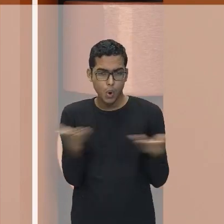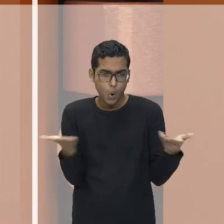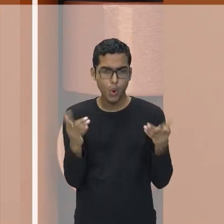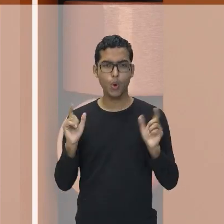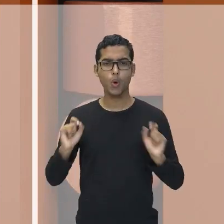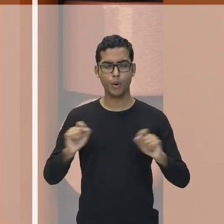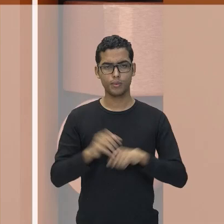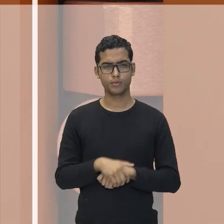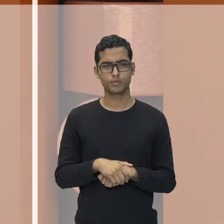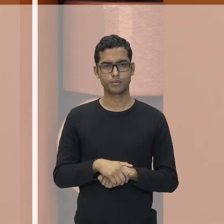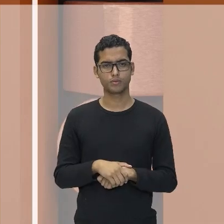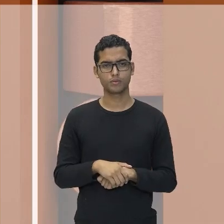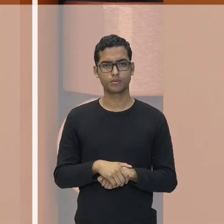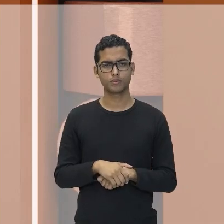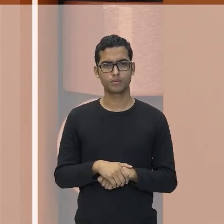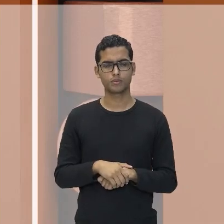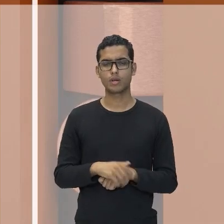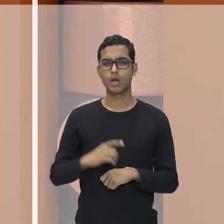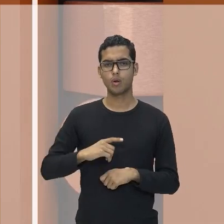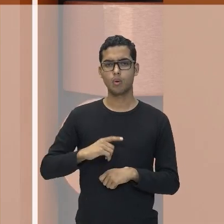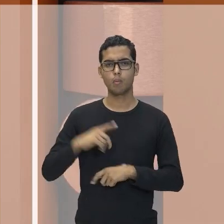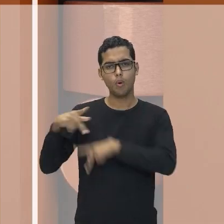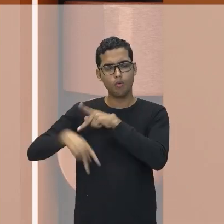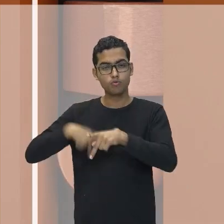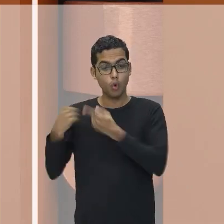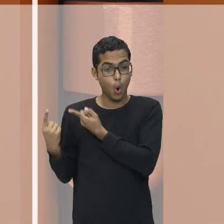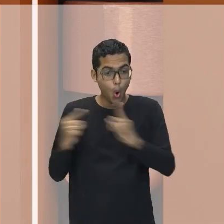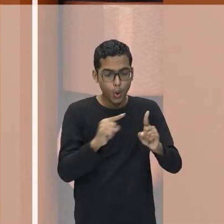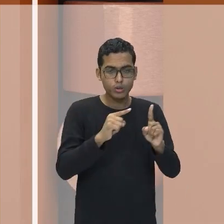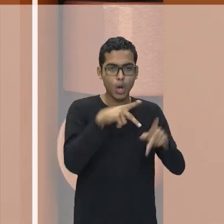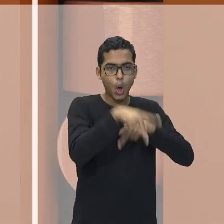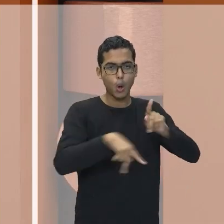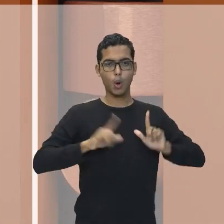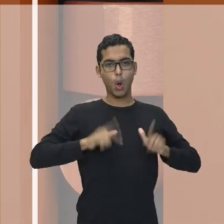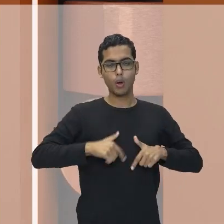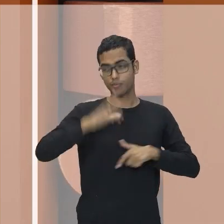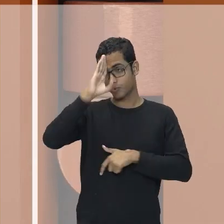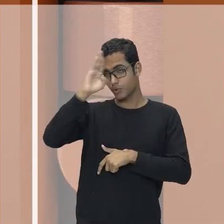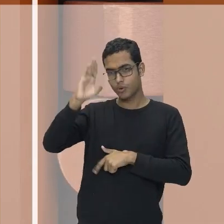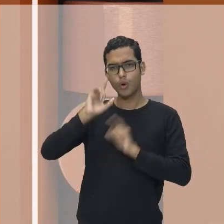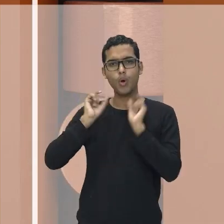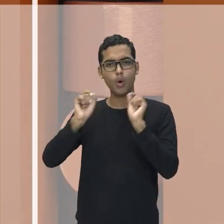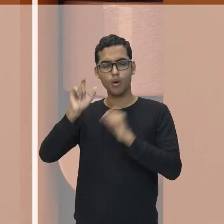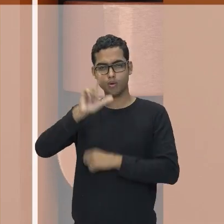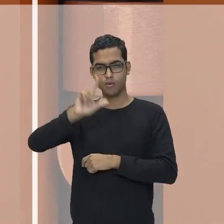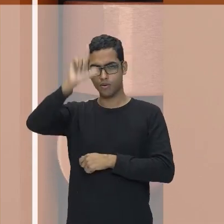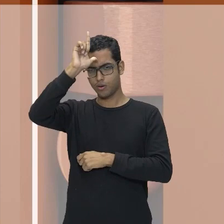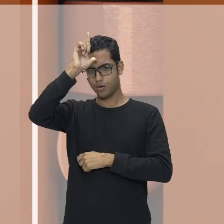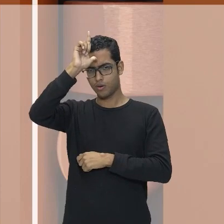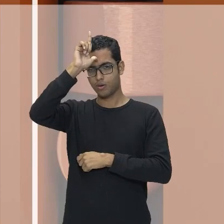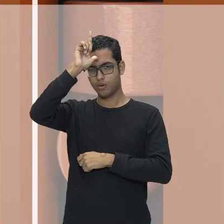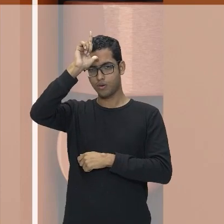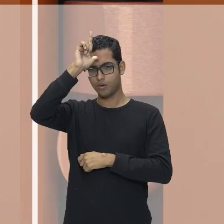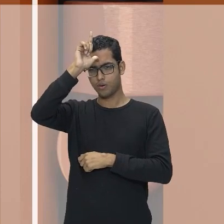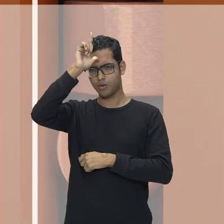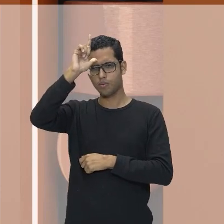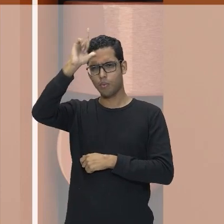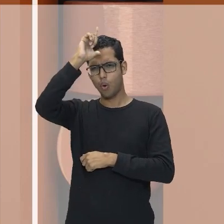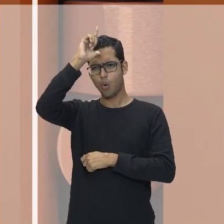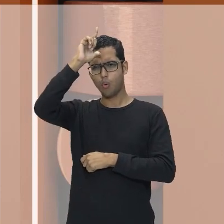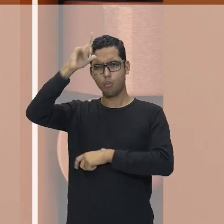o antissemitismo, principalmente ali em relação aos nazistas, que julgavam os semitas, os judeus,